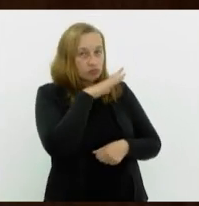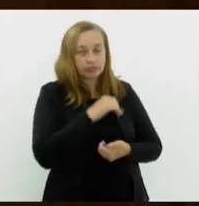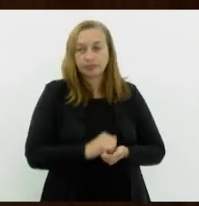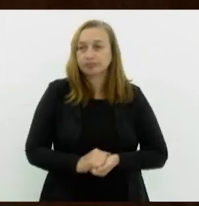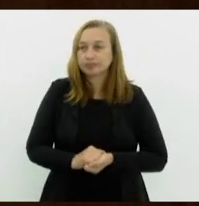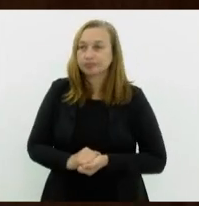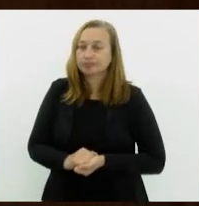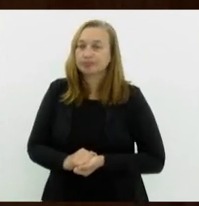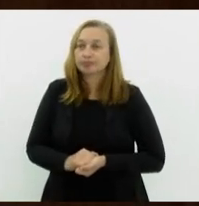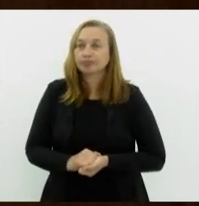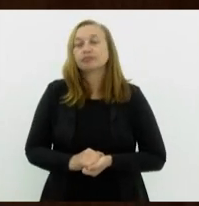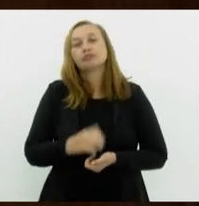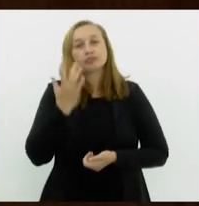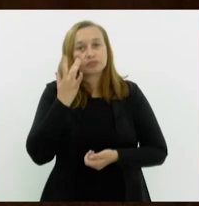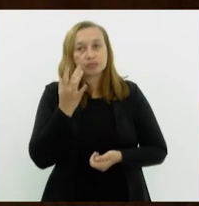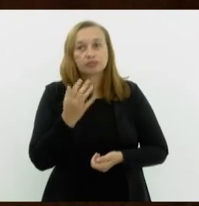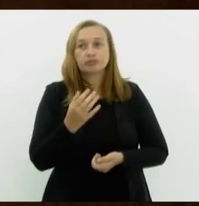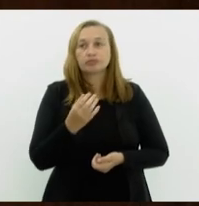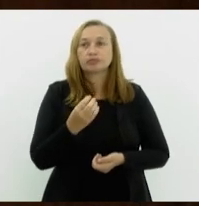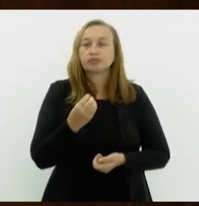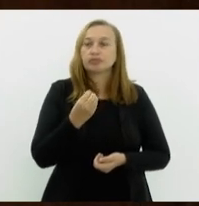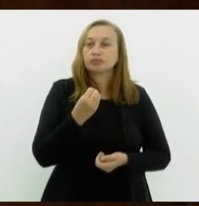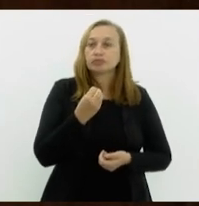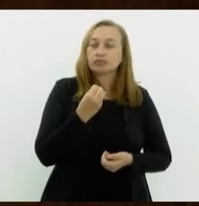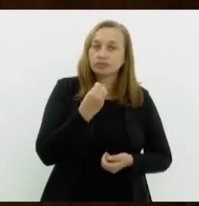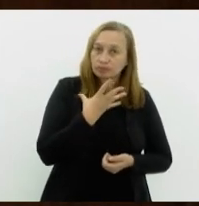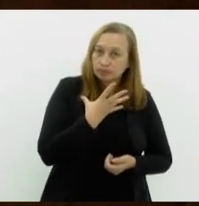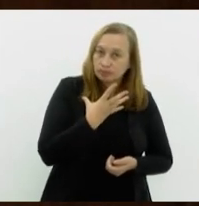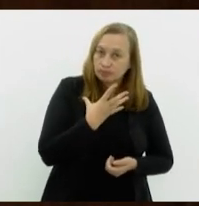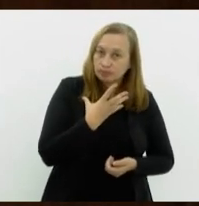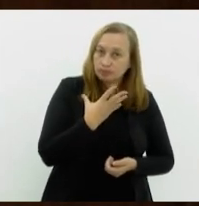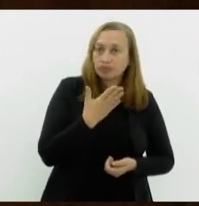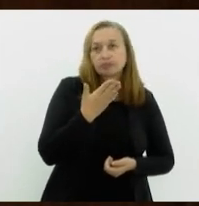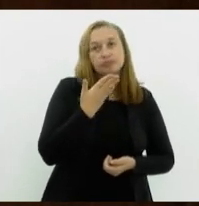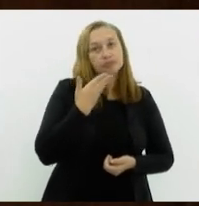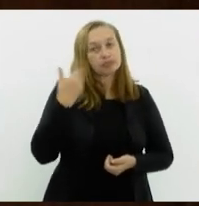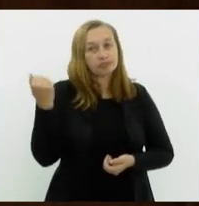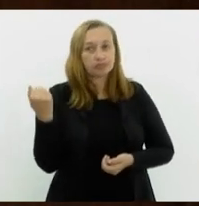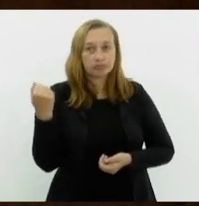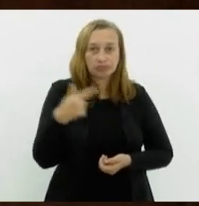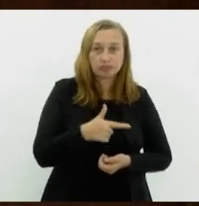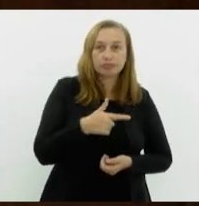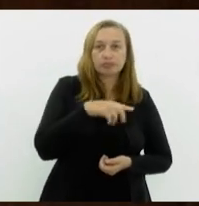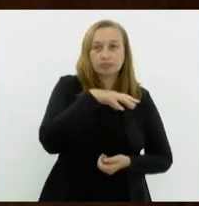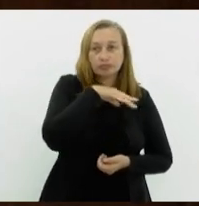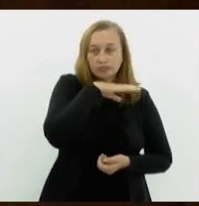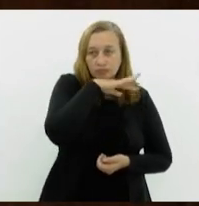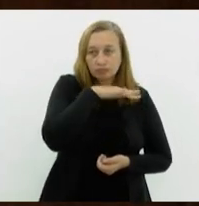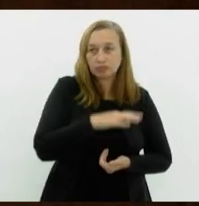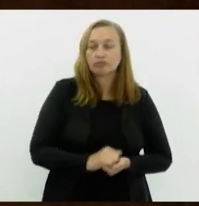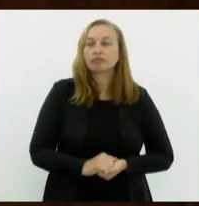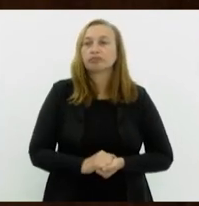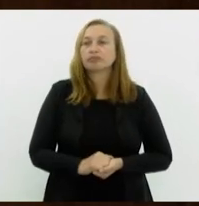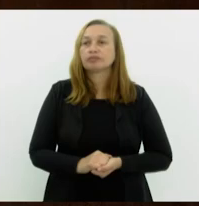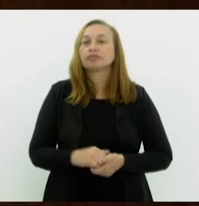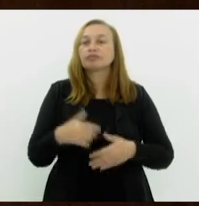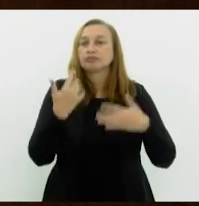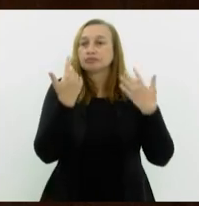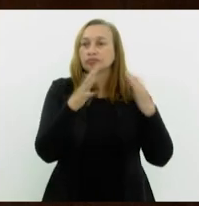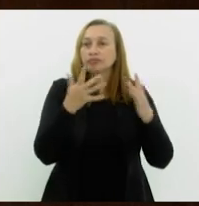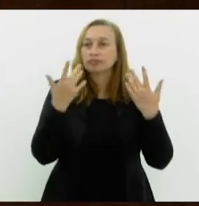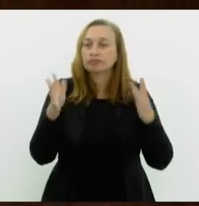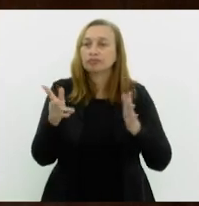acho que um pouco de trigo ajuda o pão e o joio, talvez, nem para ração e reciclagem. Então, parabéns